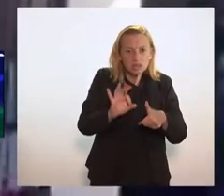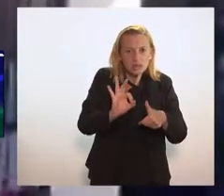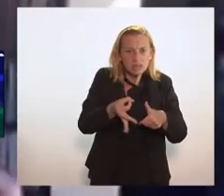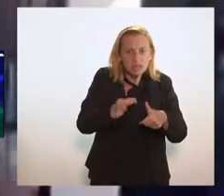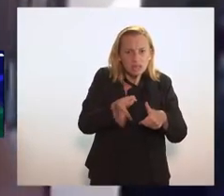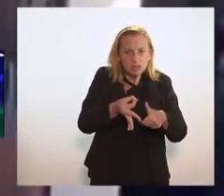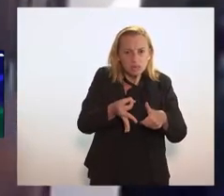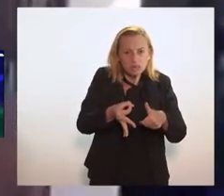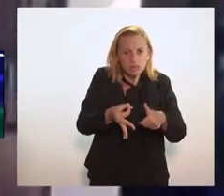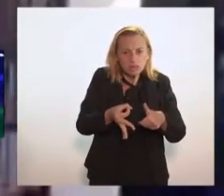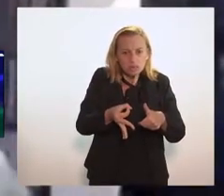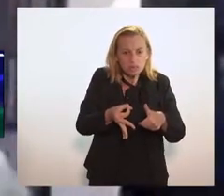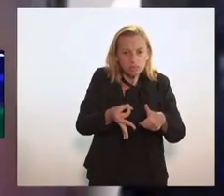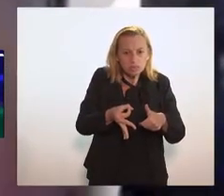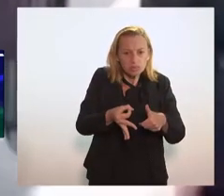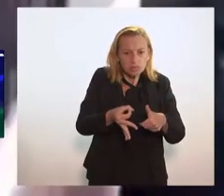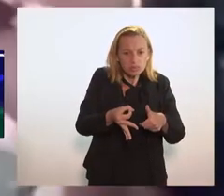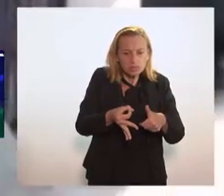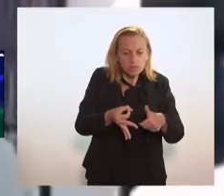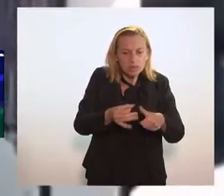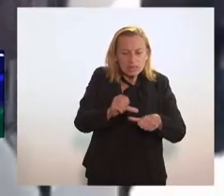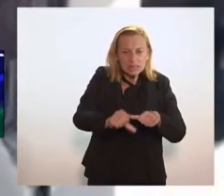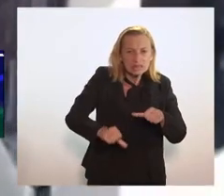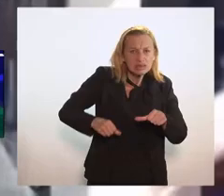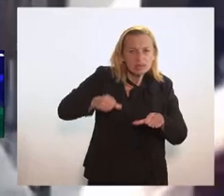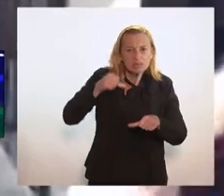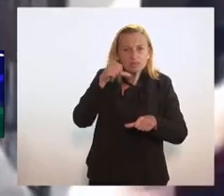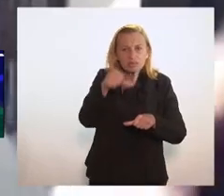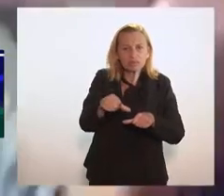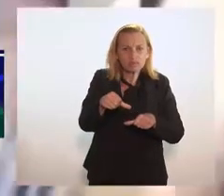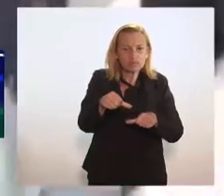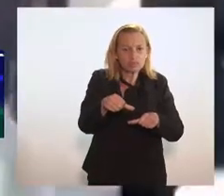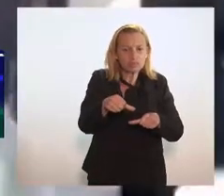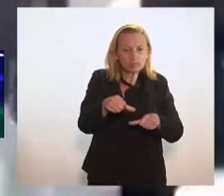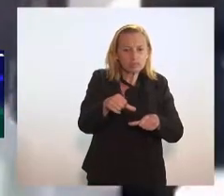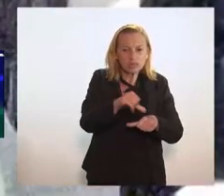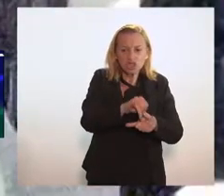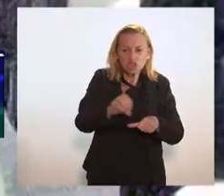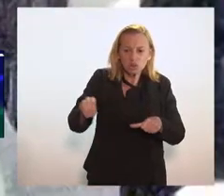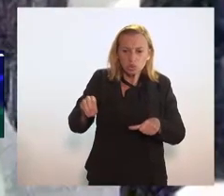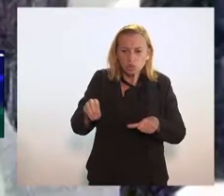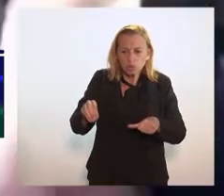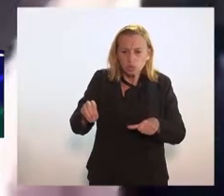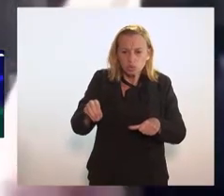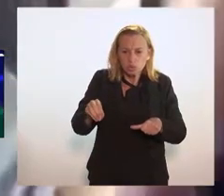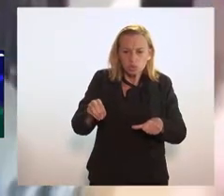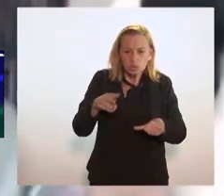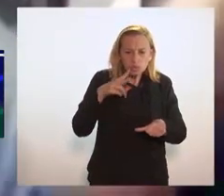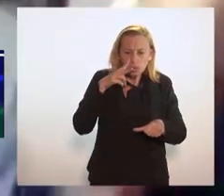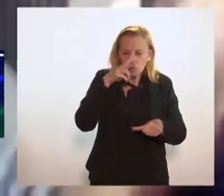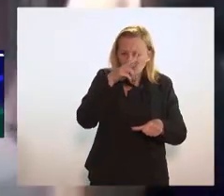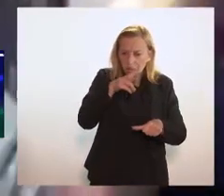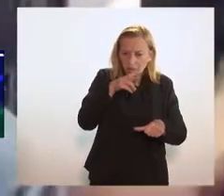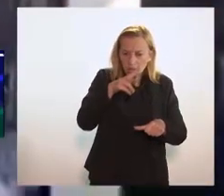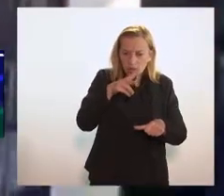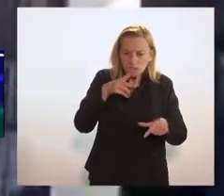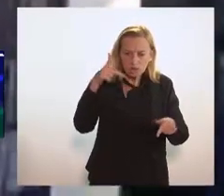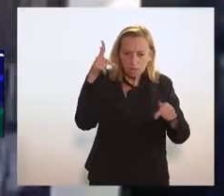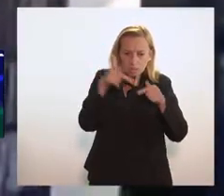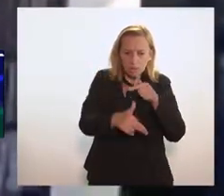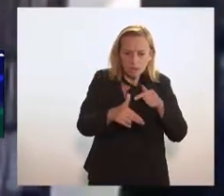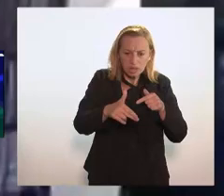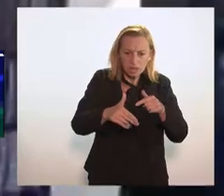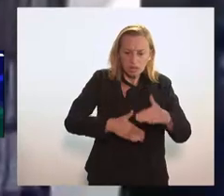de se transformar isto numa força capaz de impedir o avanço